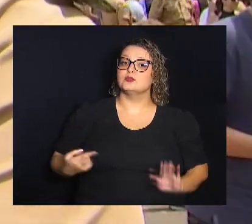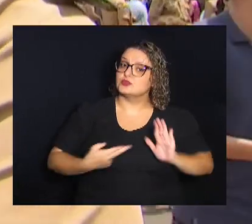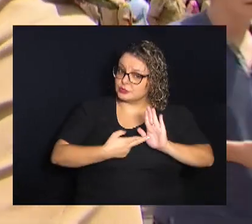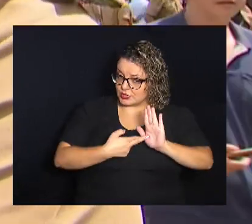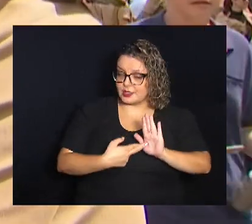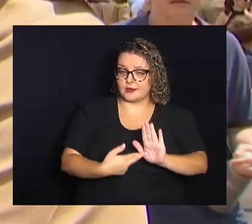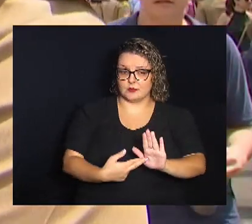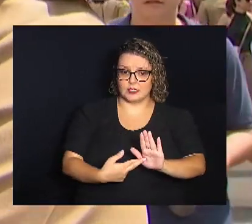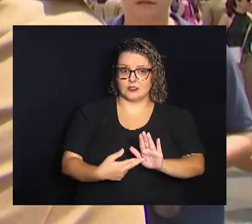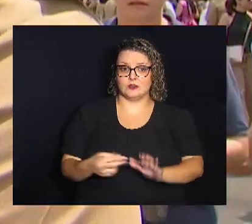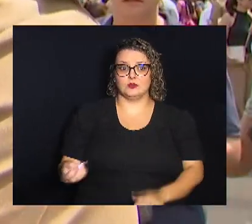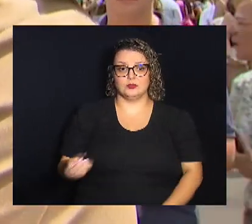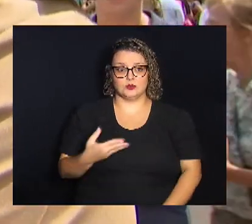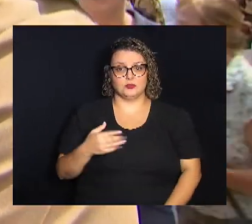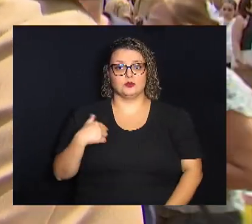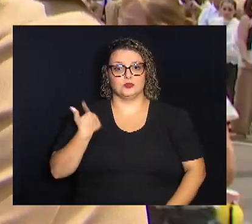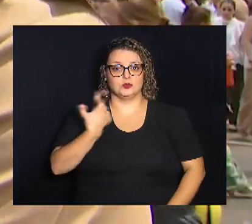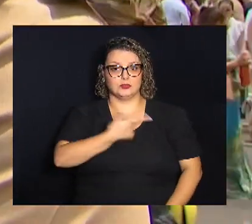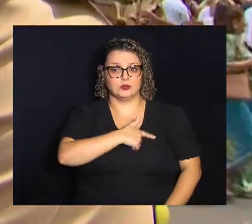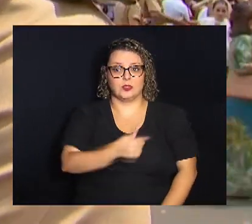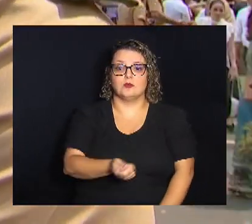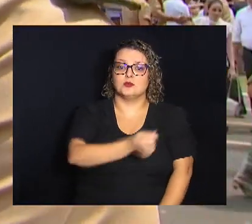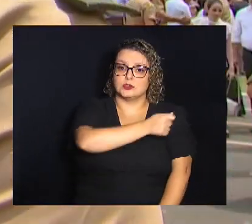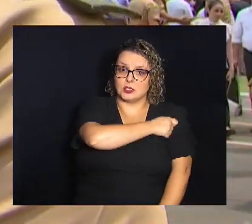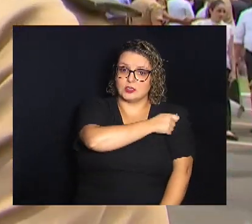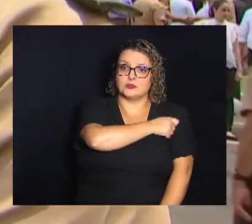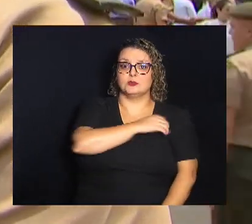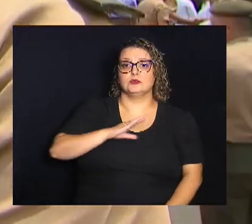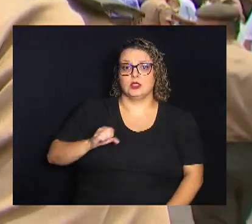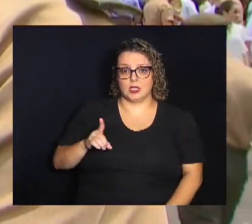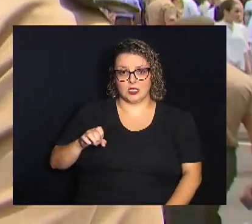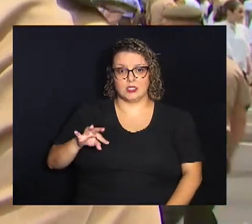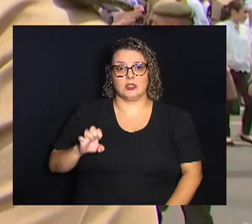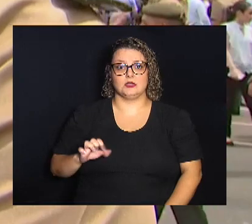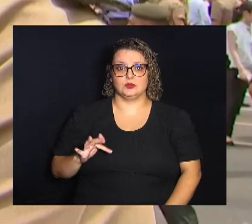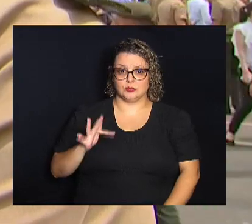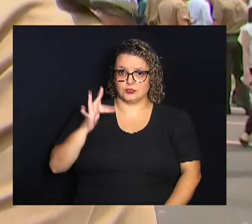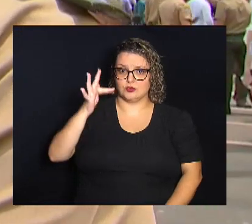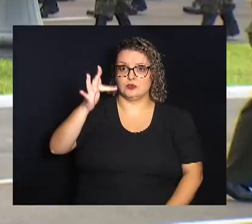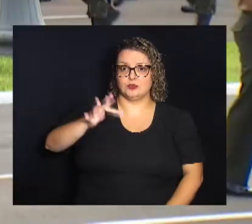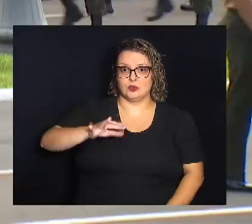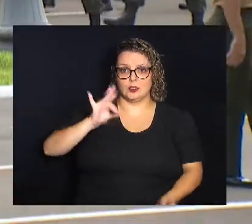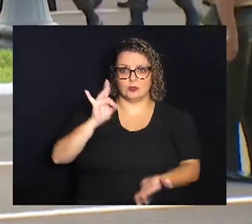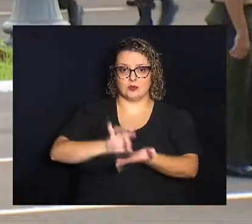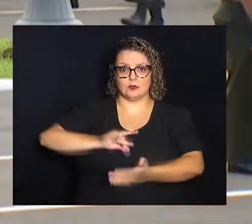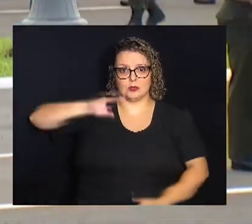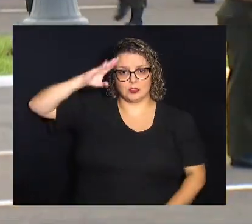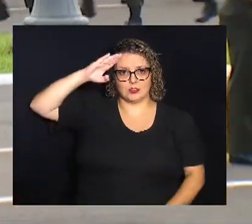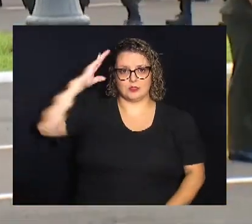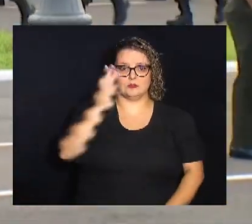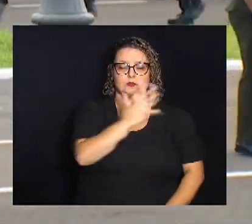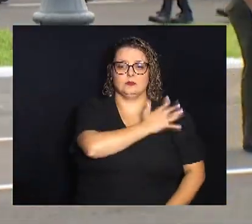representa os nossos alunos, os nossos cadetes, que vão se tornar os futuros oficiais do Exército. Eram mais de quase 40